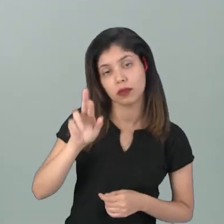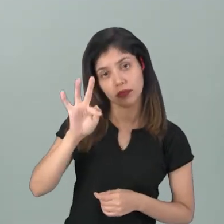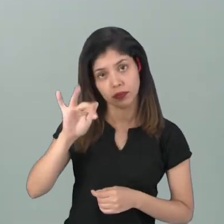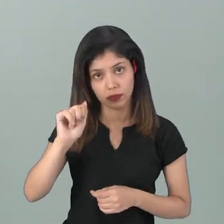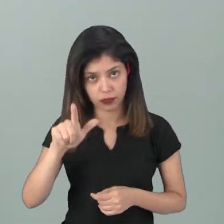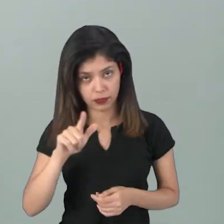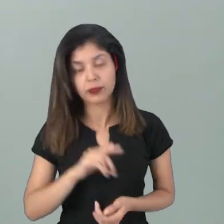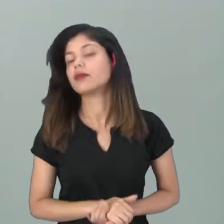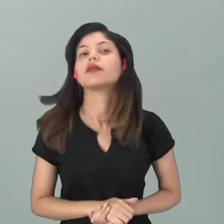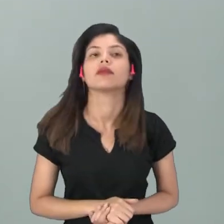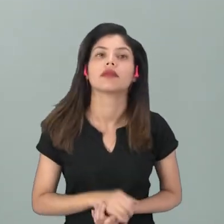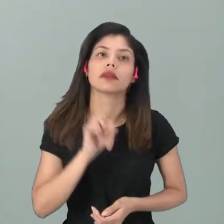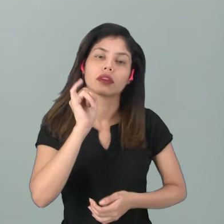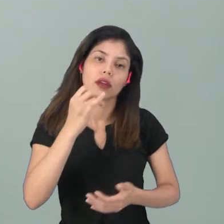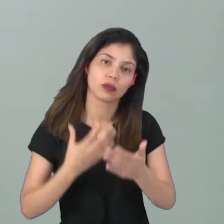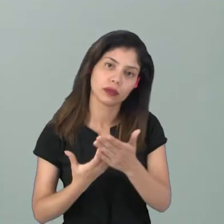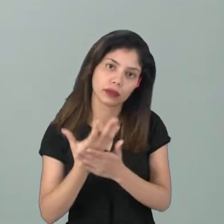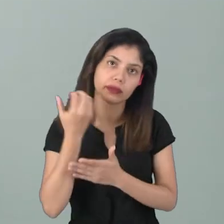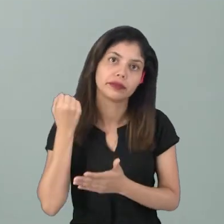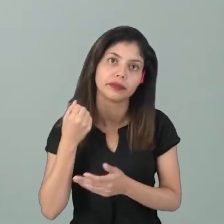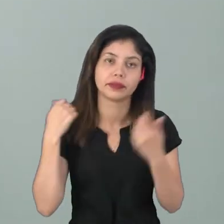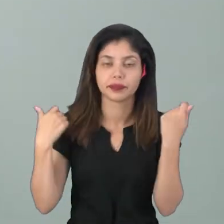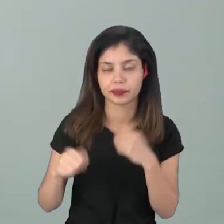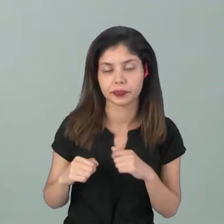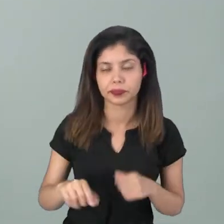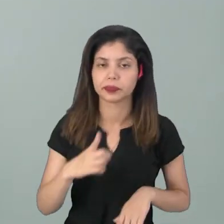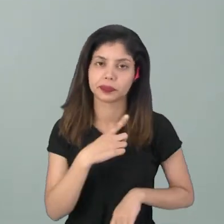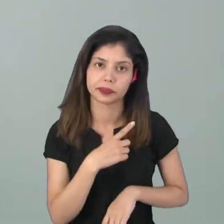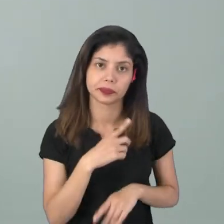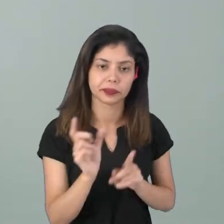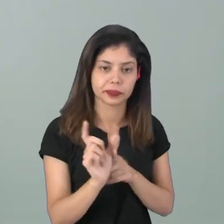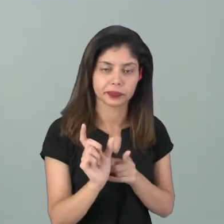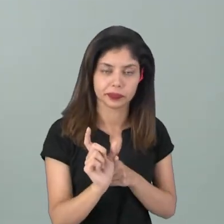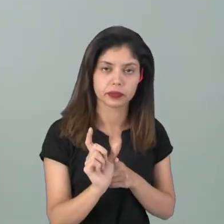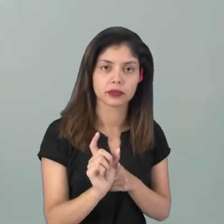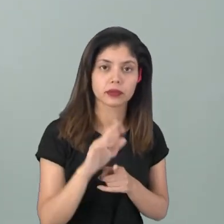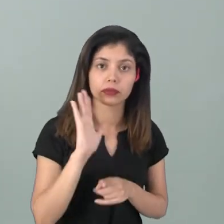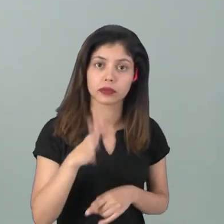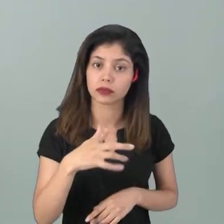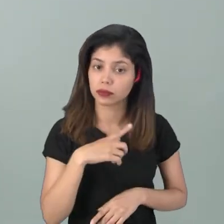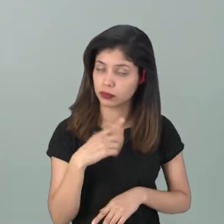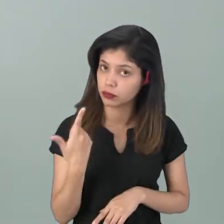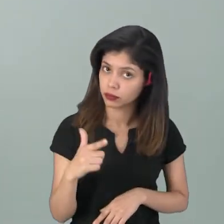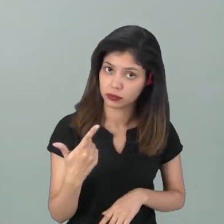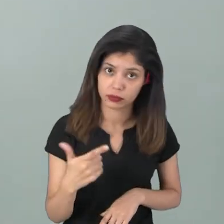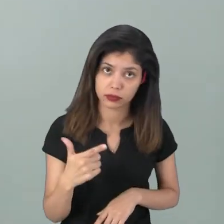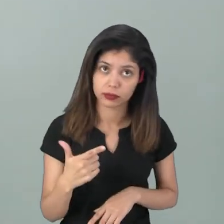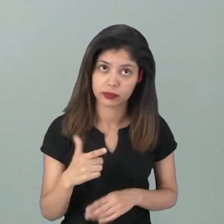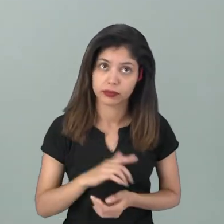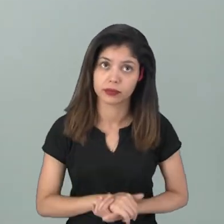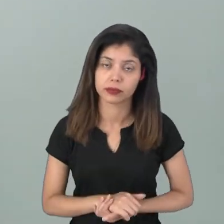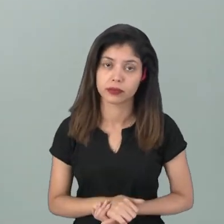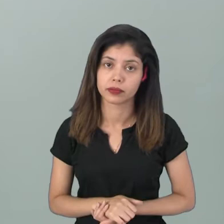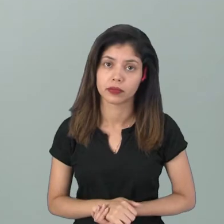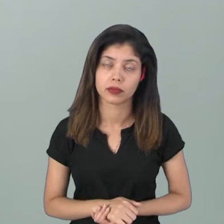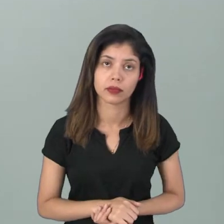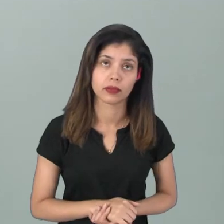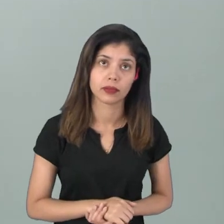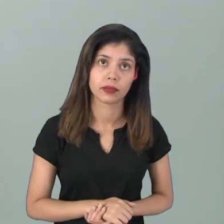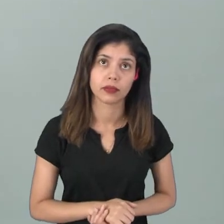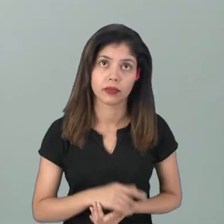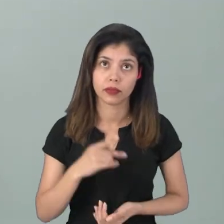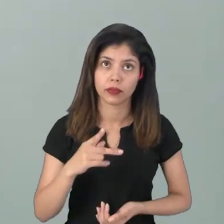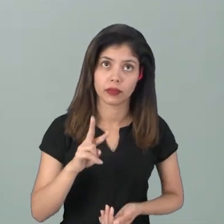palavra formada. Se eu retiro e existe essa palavra formada, eu já não tenho uma derivação parasintética. Eu tenho uma